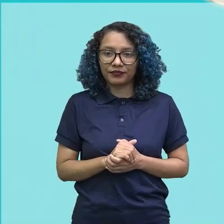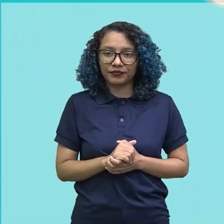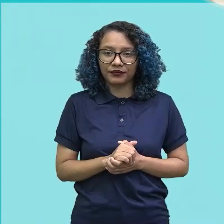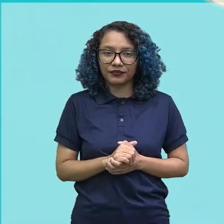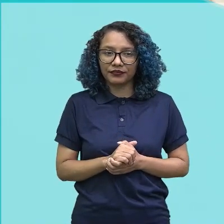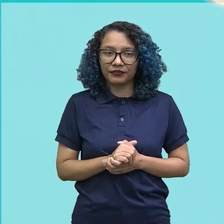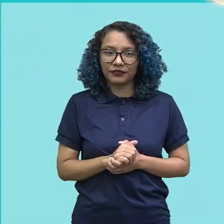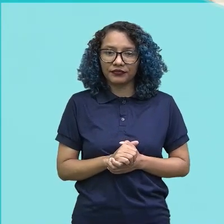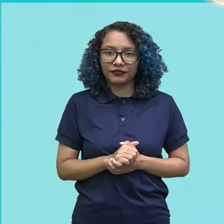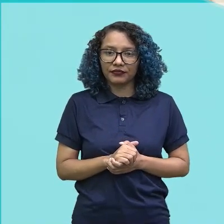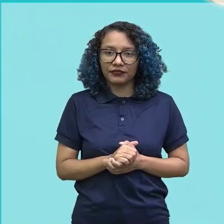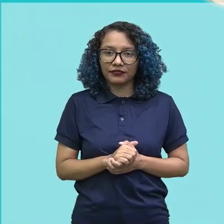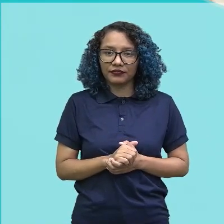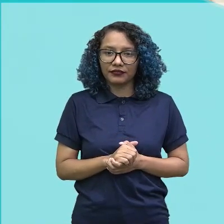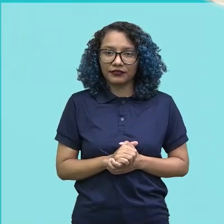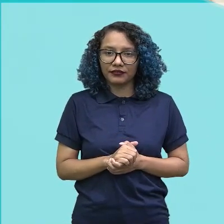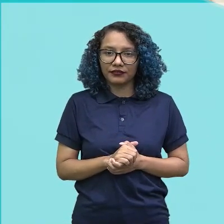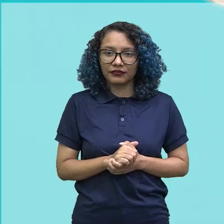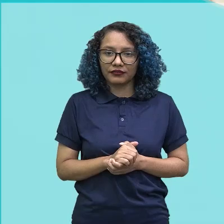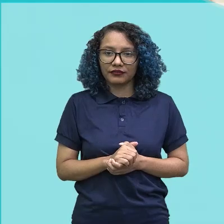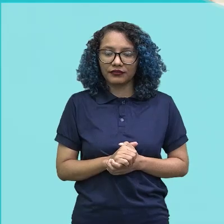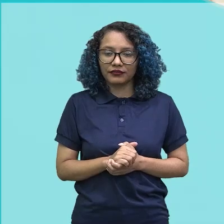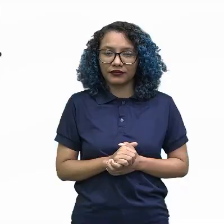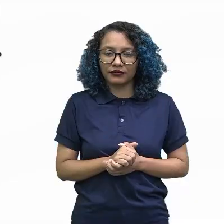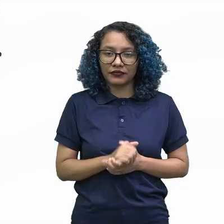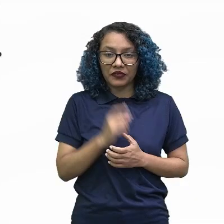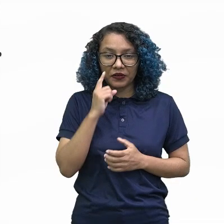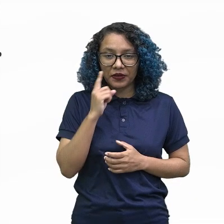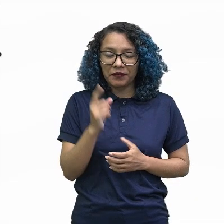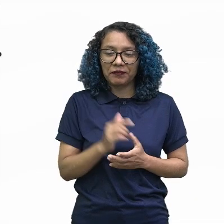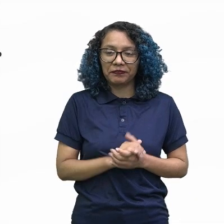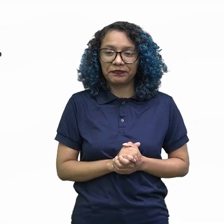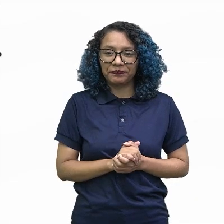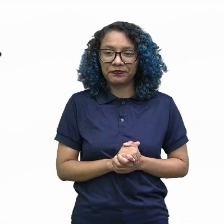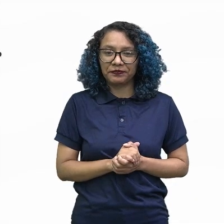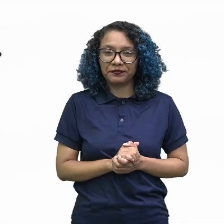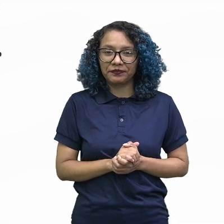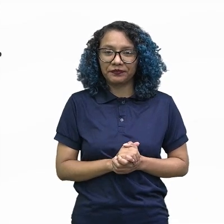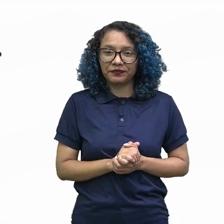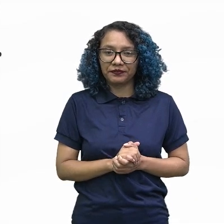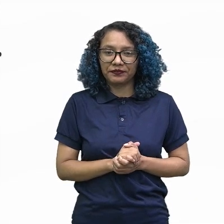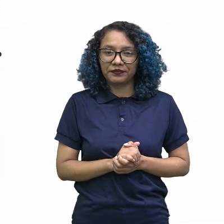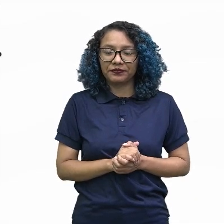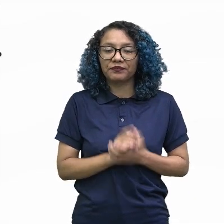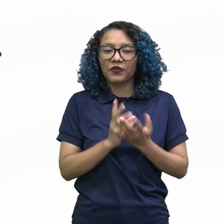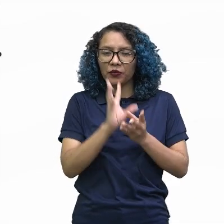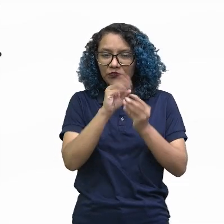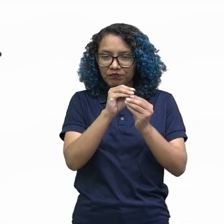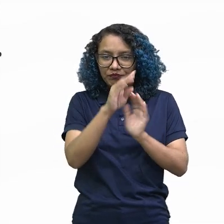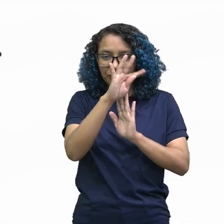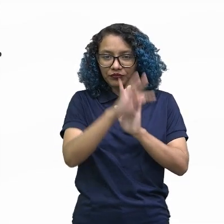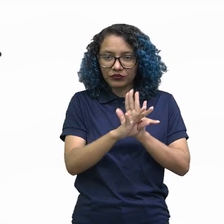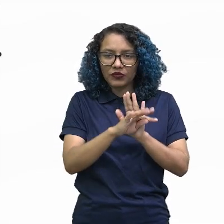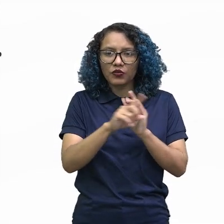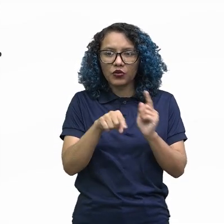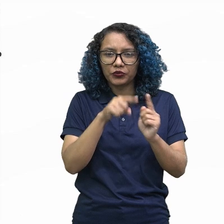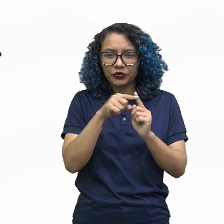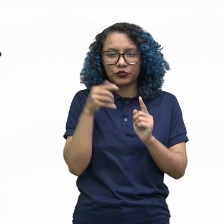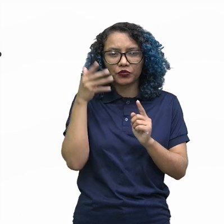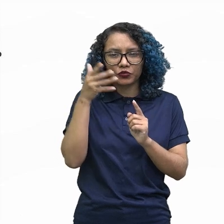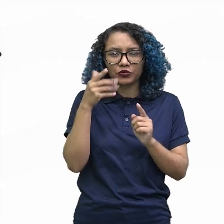vamos trabalhar, certo? Nesta aula, neste momento. Então vamos lá. Inferências textuais,